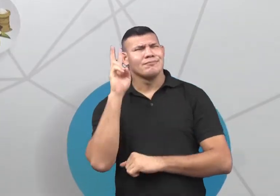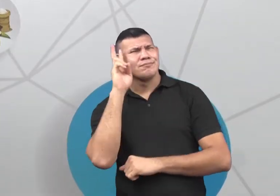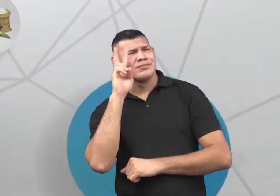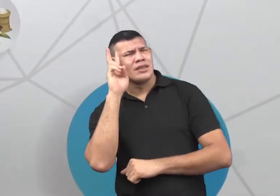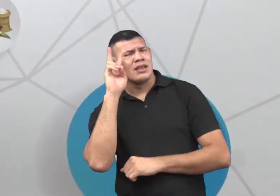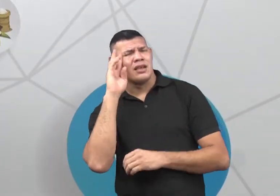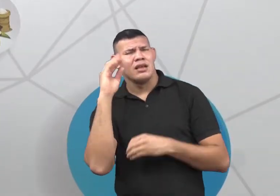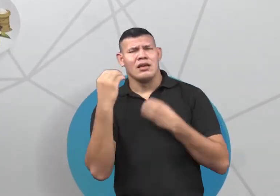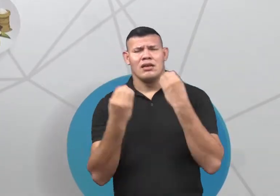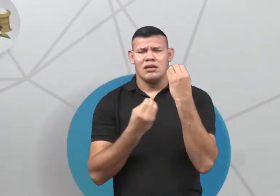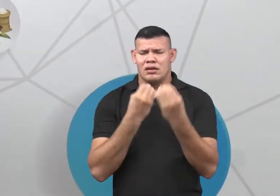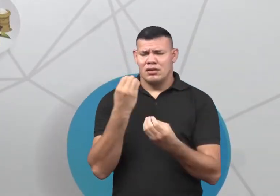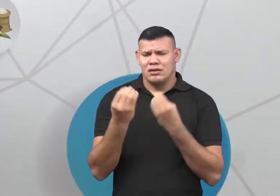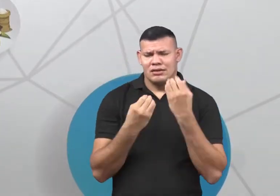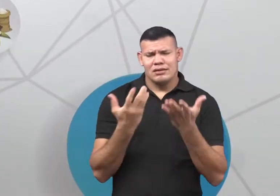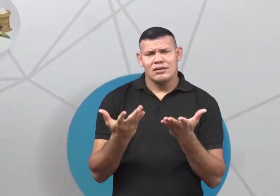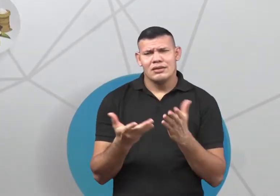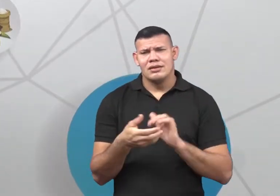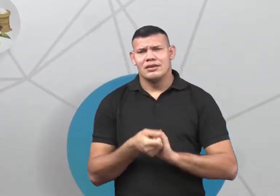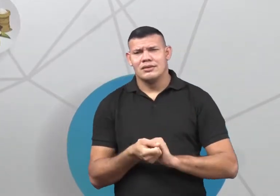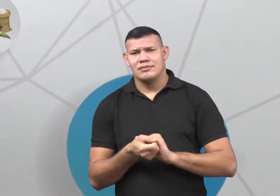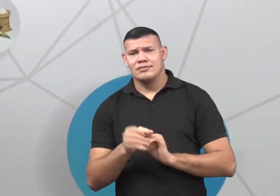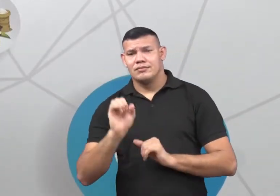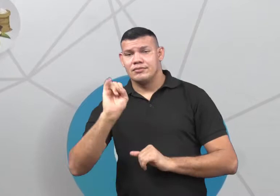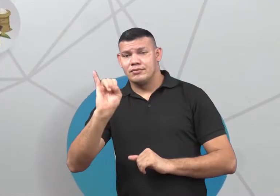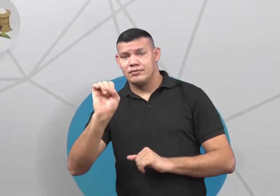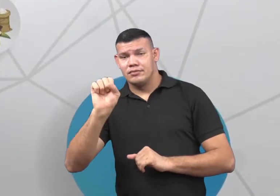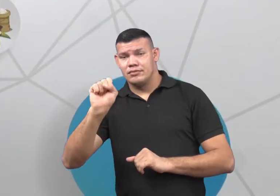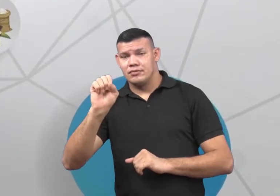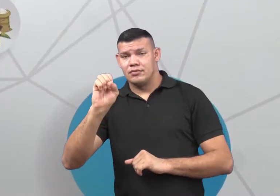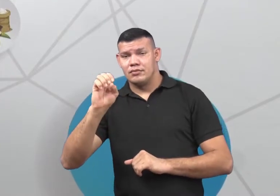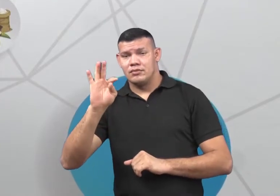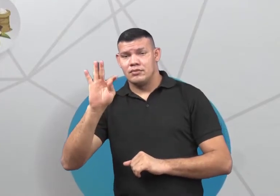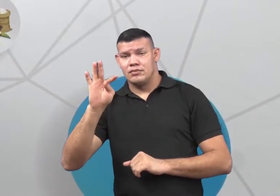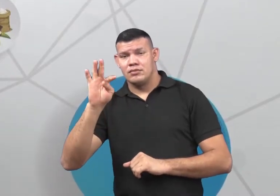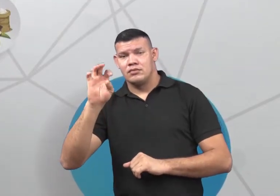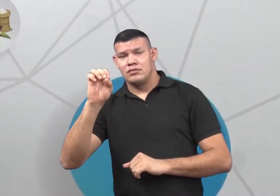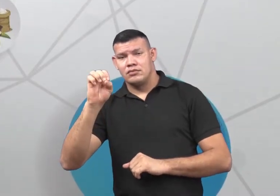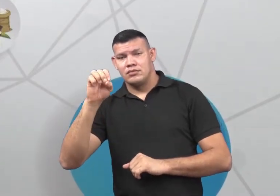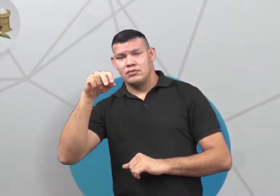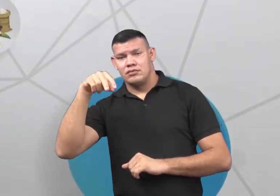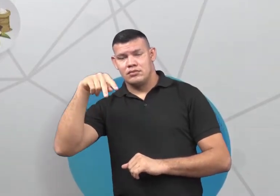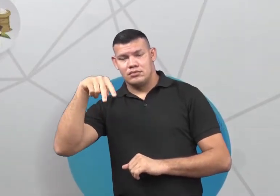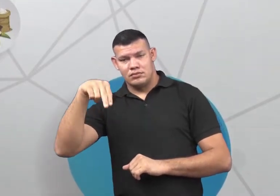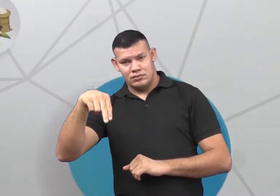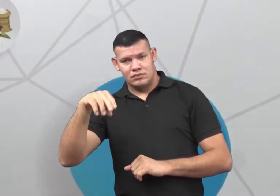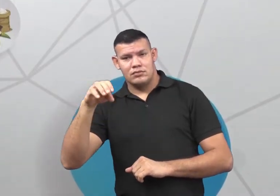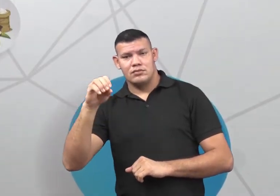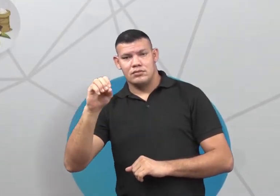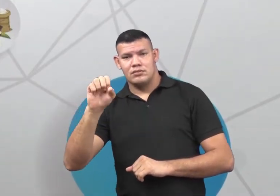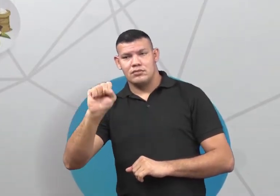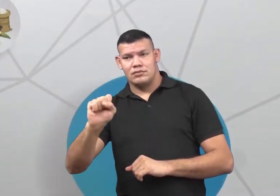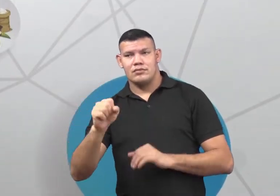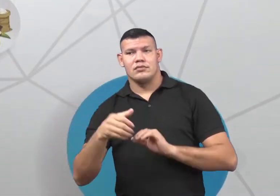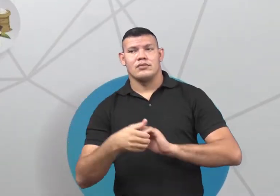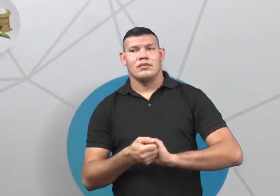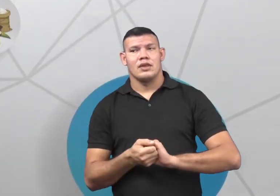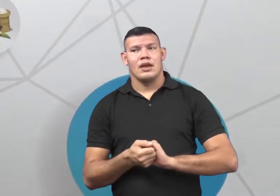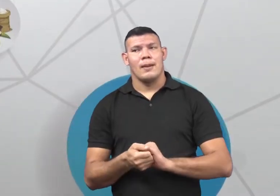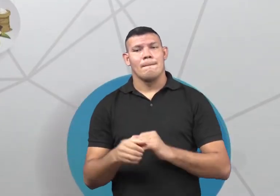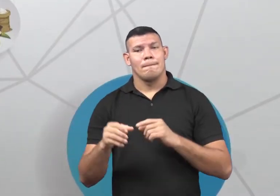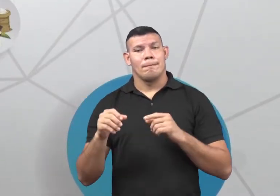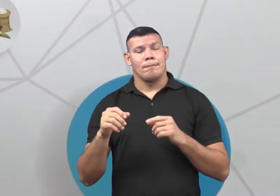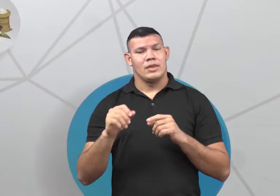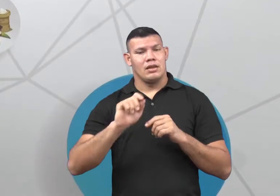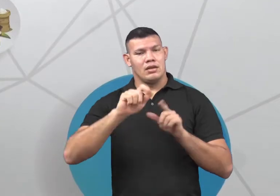isótopos, isótonos e isóbaros, é vocês lembrarem, isótopos tem a letra P, que é relacionada a prótons, então